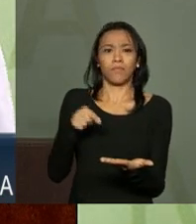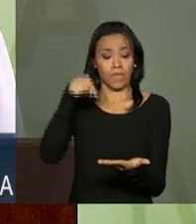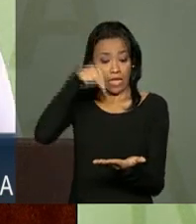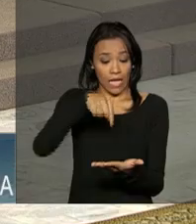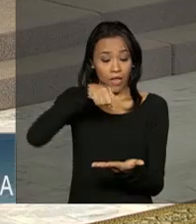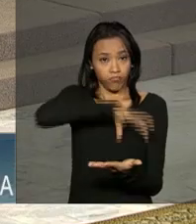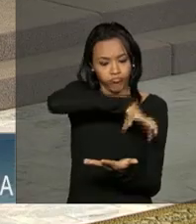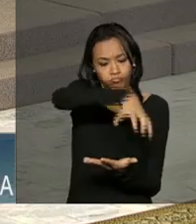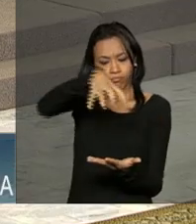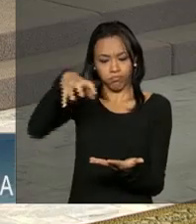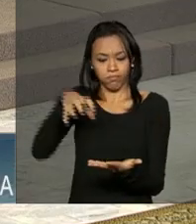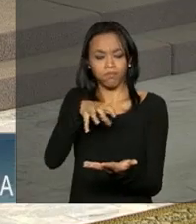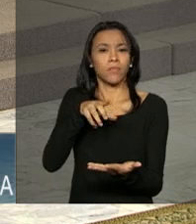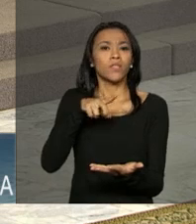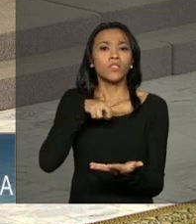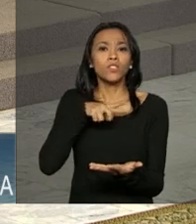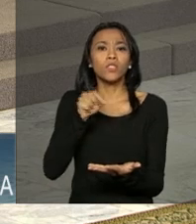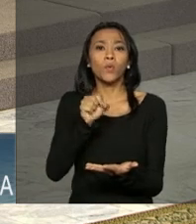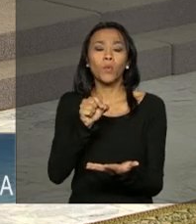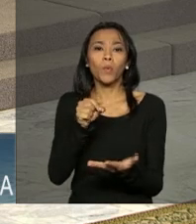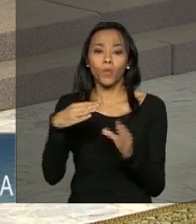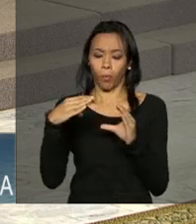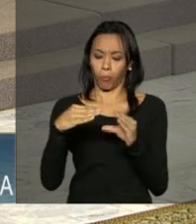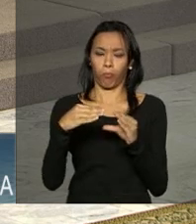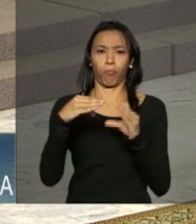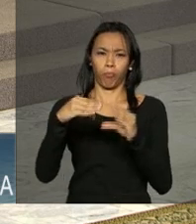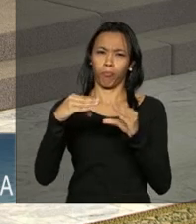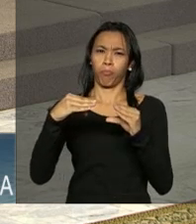cesta, tinha um pacote